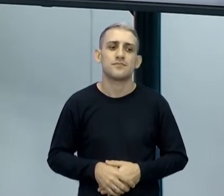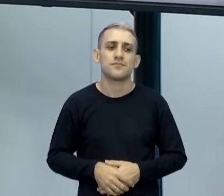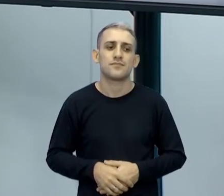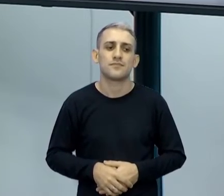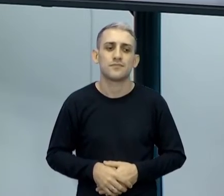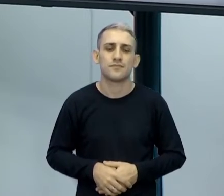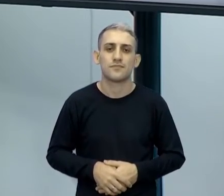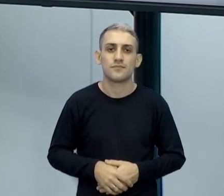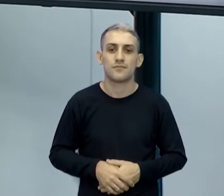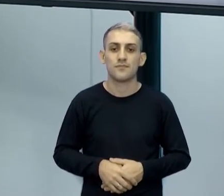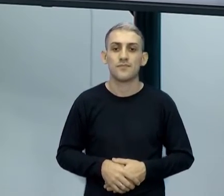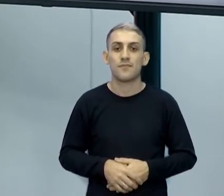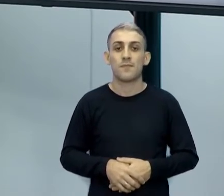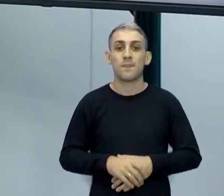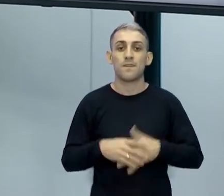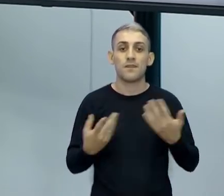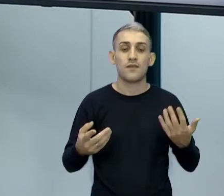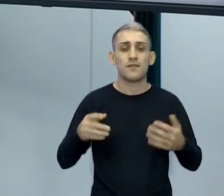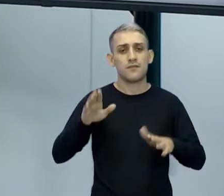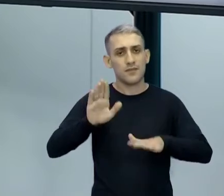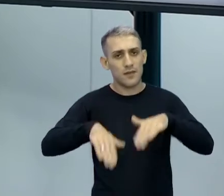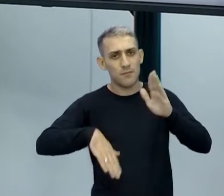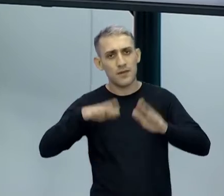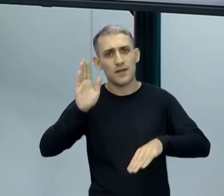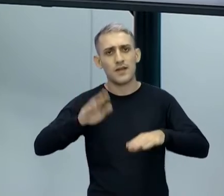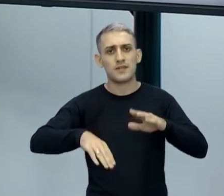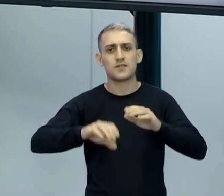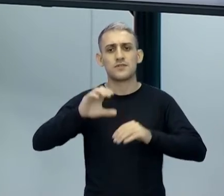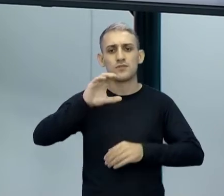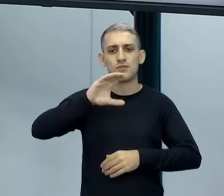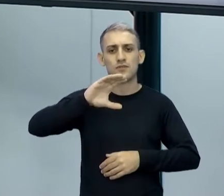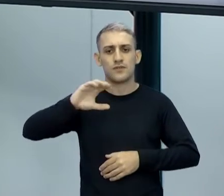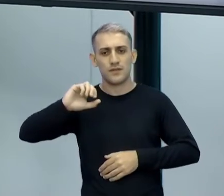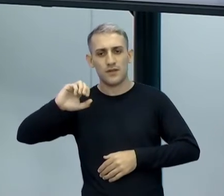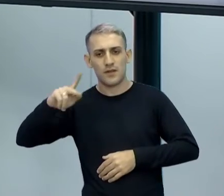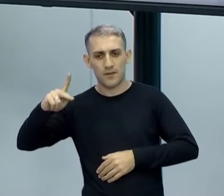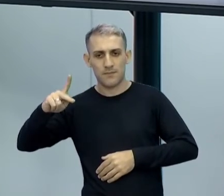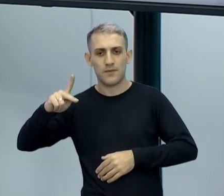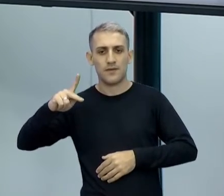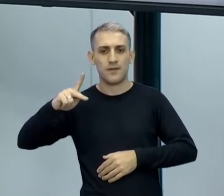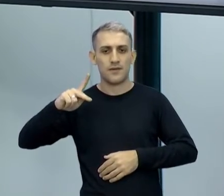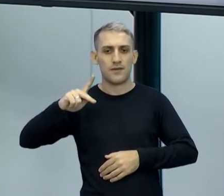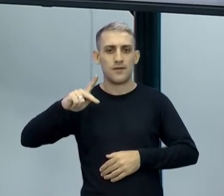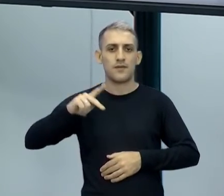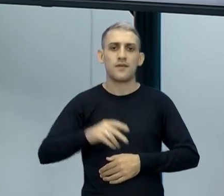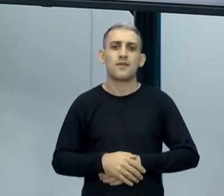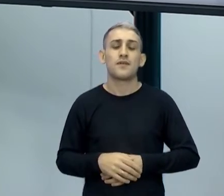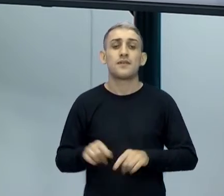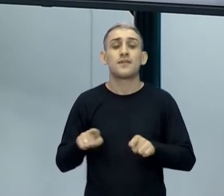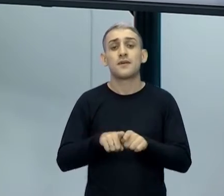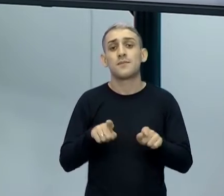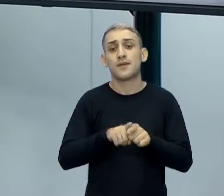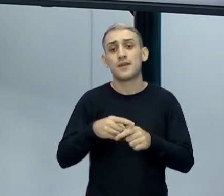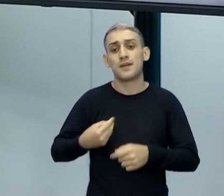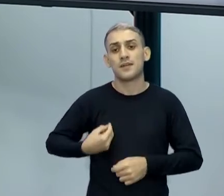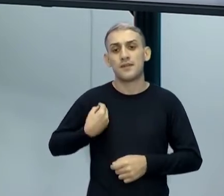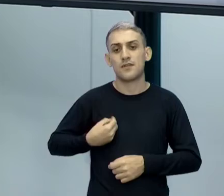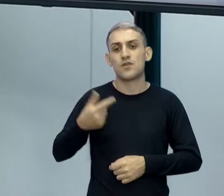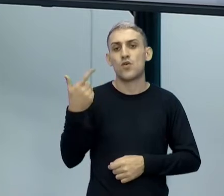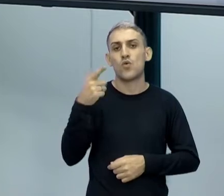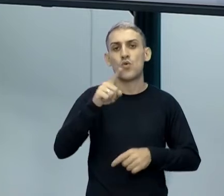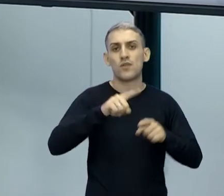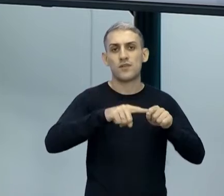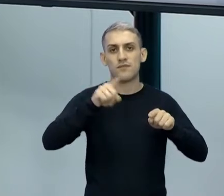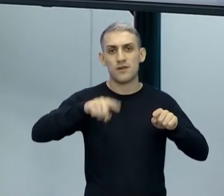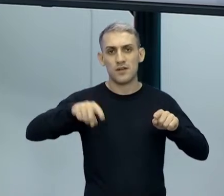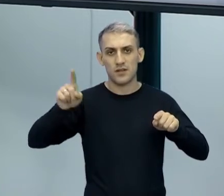em geral, tá? Então vai depender desse código de endereçamento postal. Existe aí outra